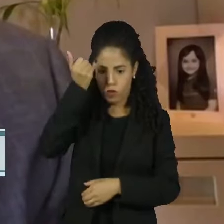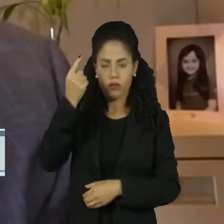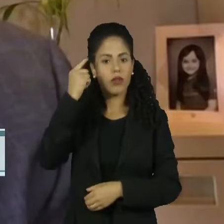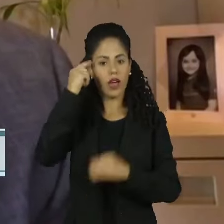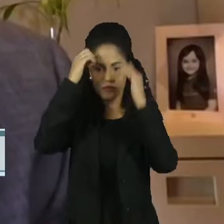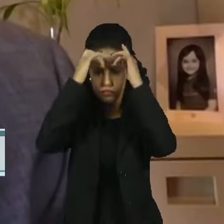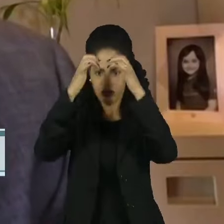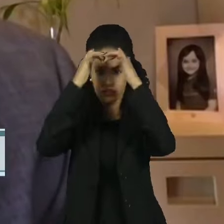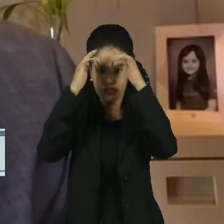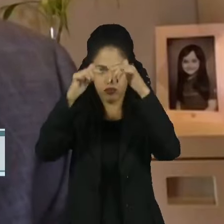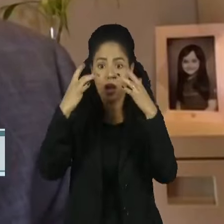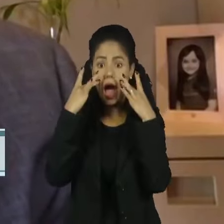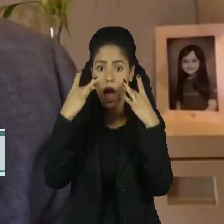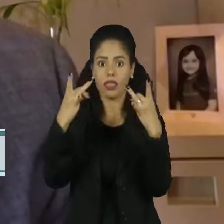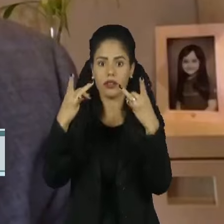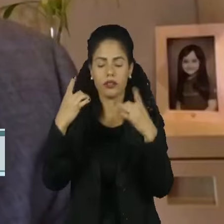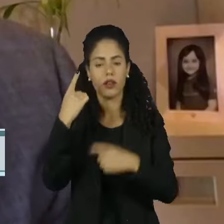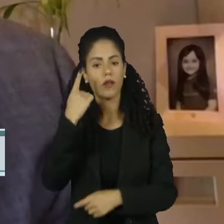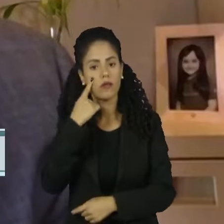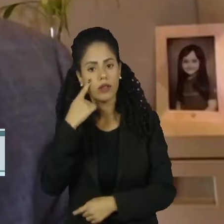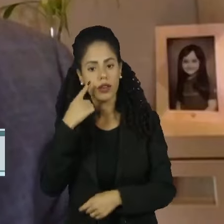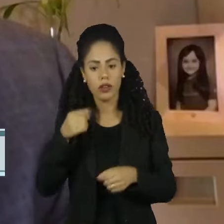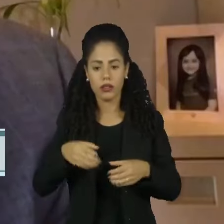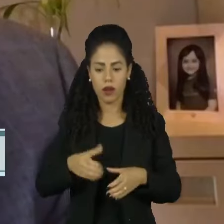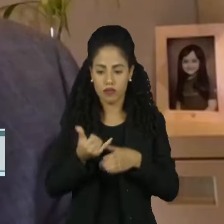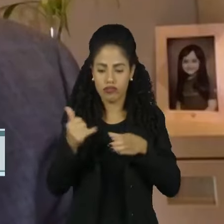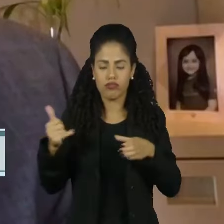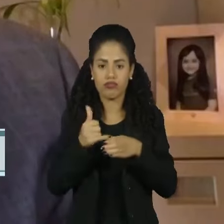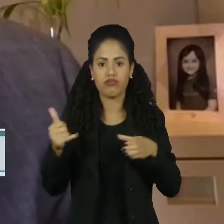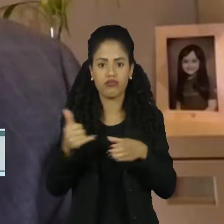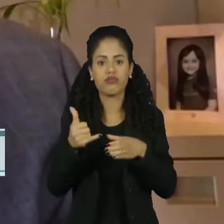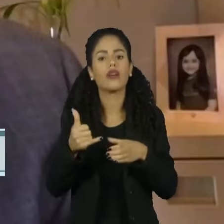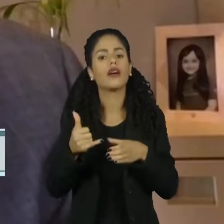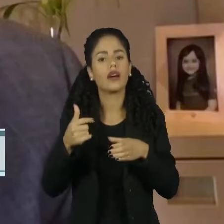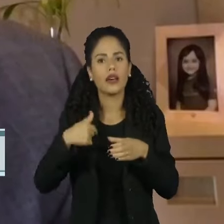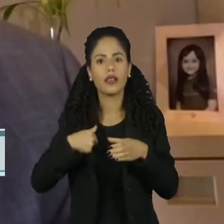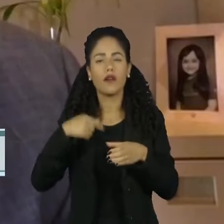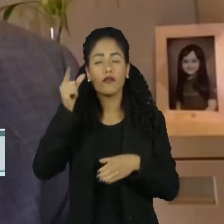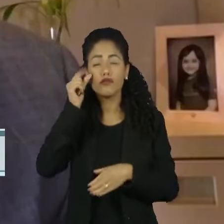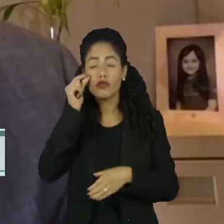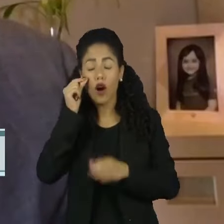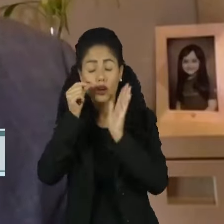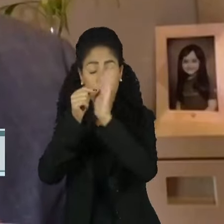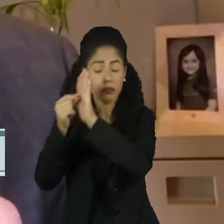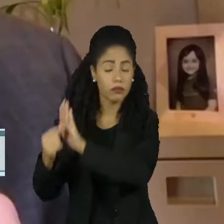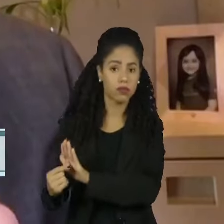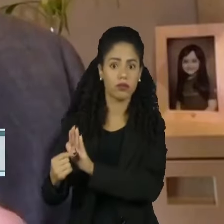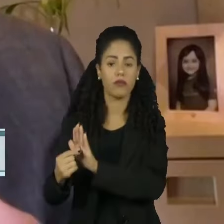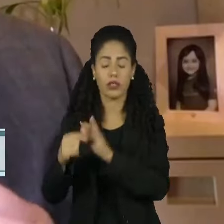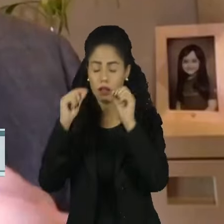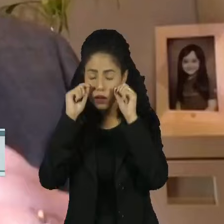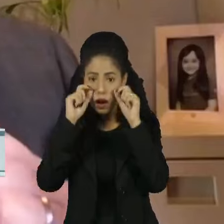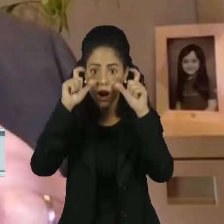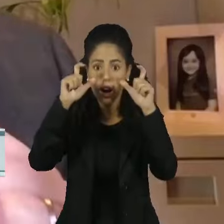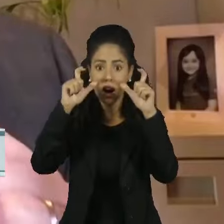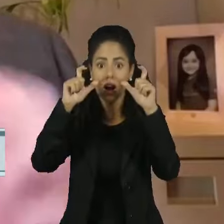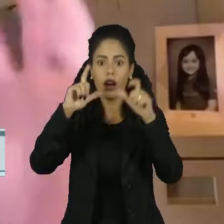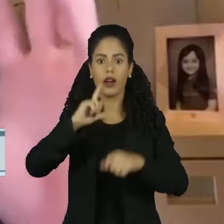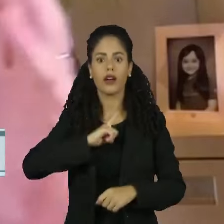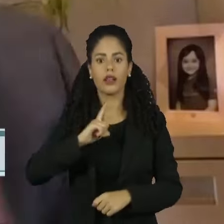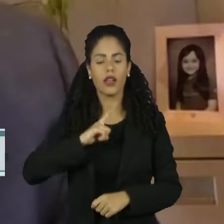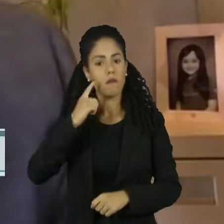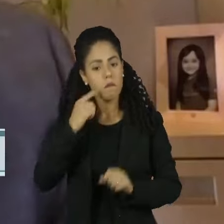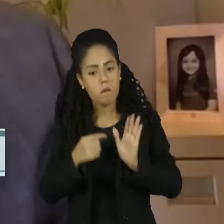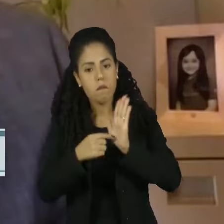vigília. Então, a cafeína inibe uma substância que chama adenosina, que é um indicador de cansaço,